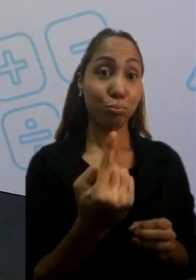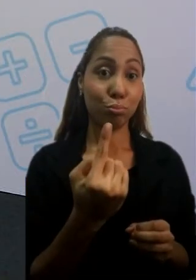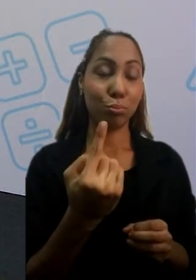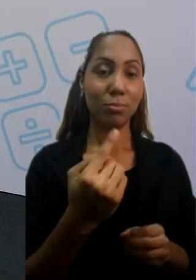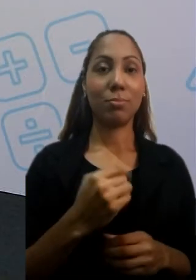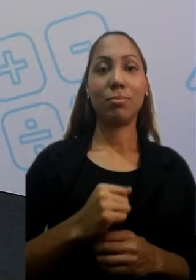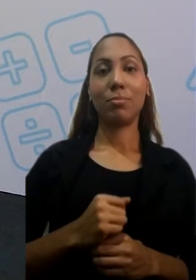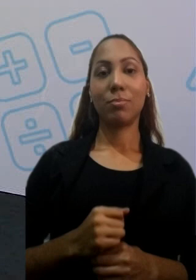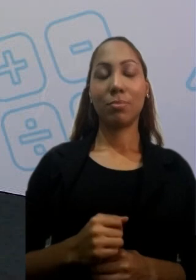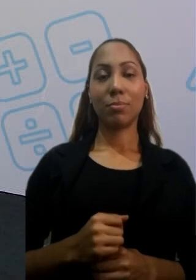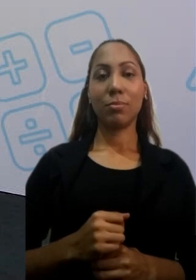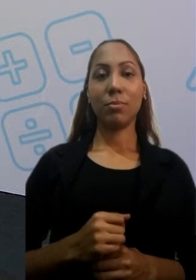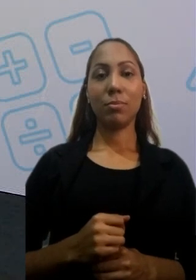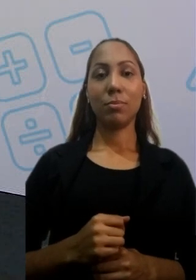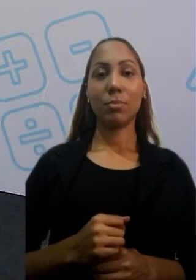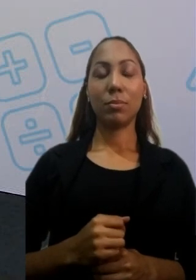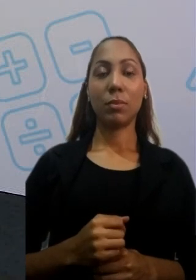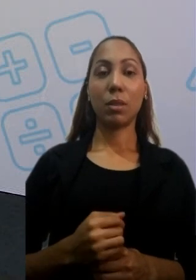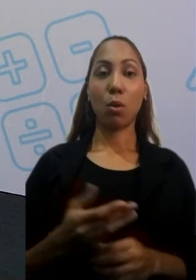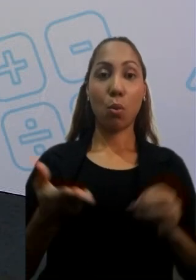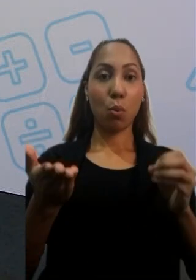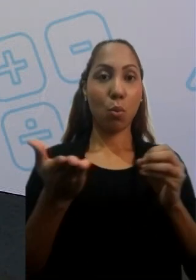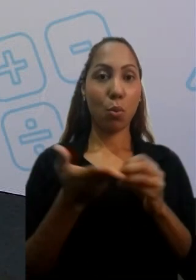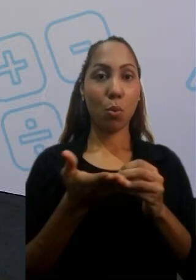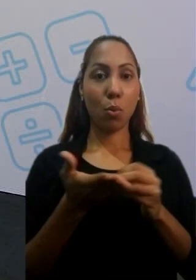dia, nós teríamos